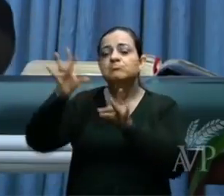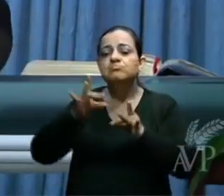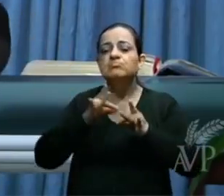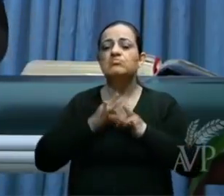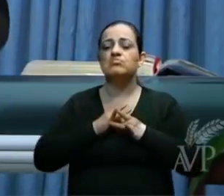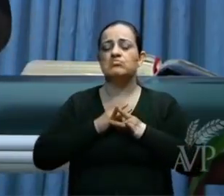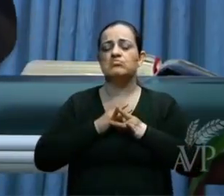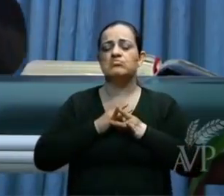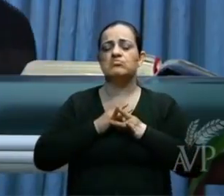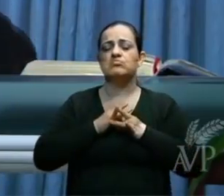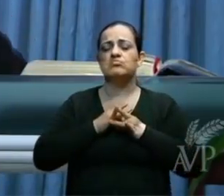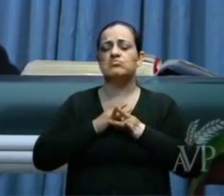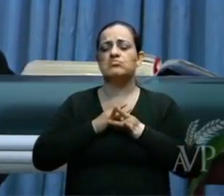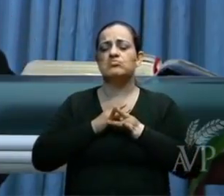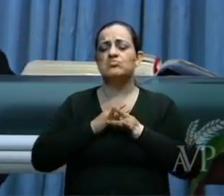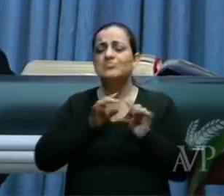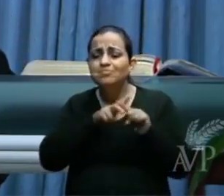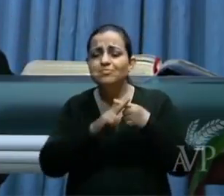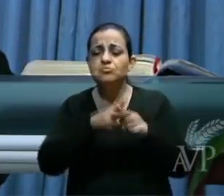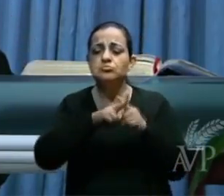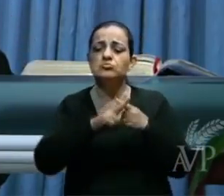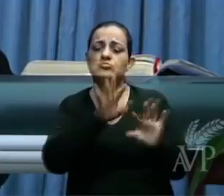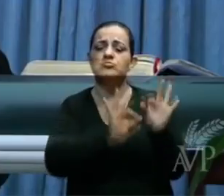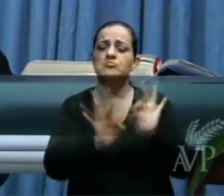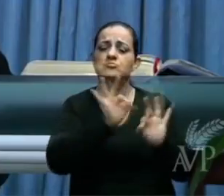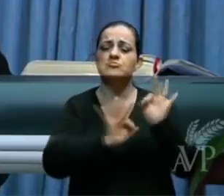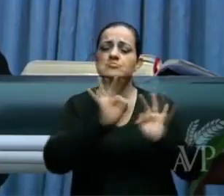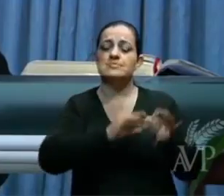deixa deus fazer a obra